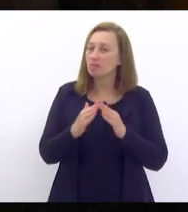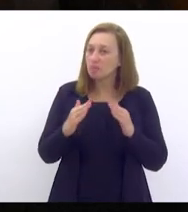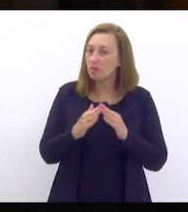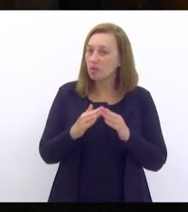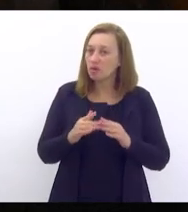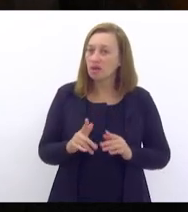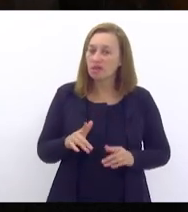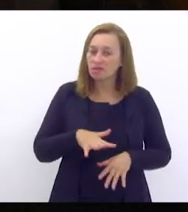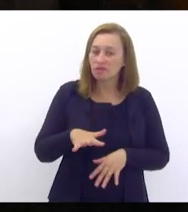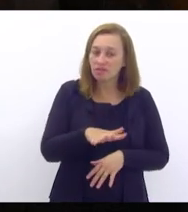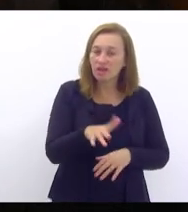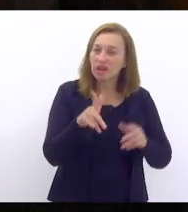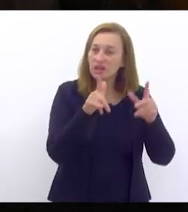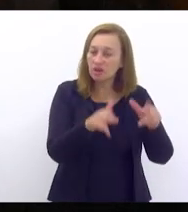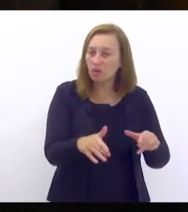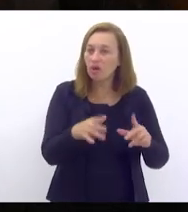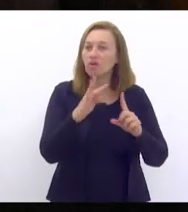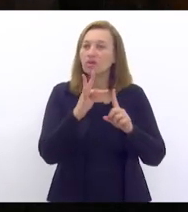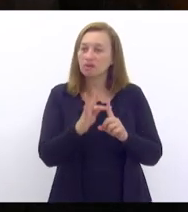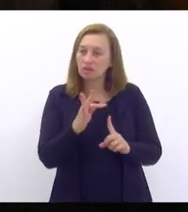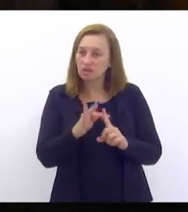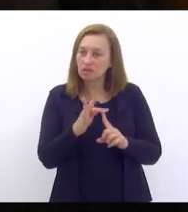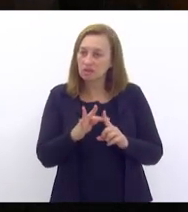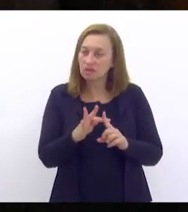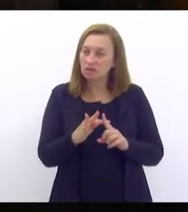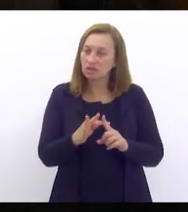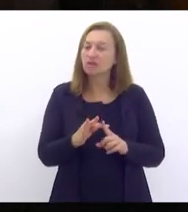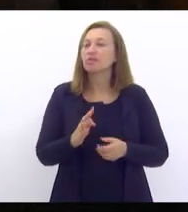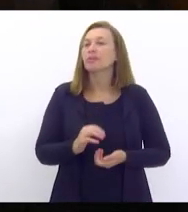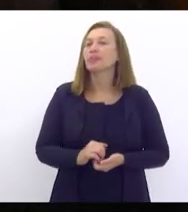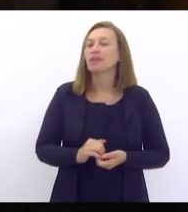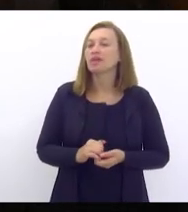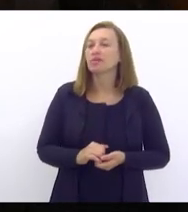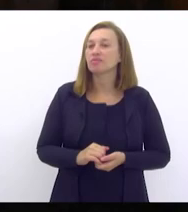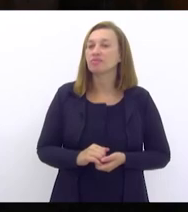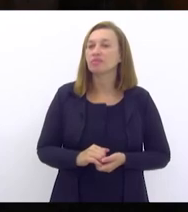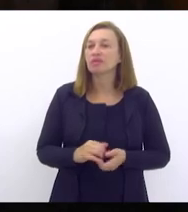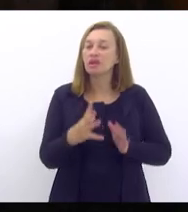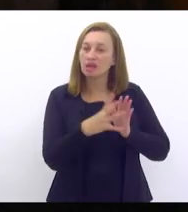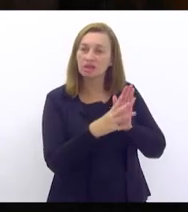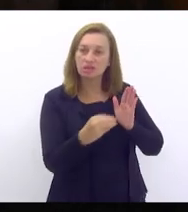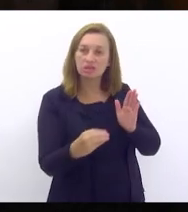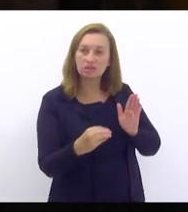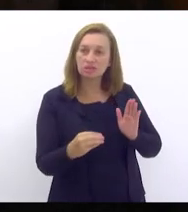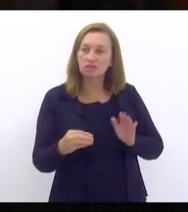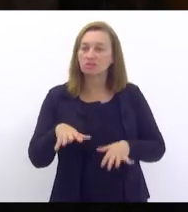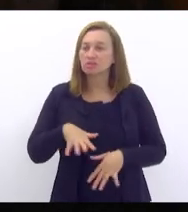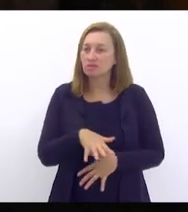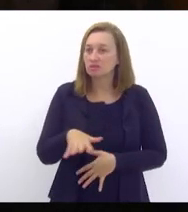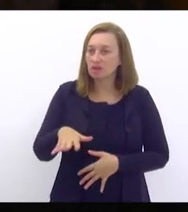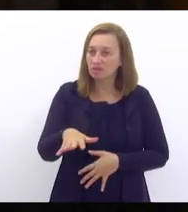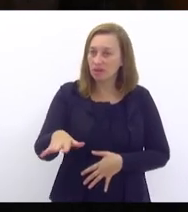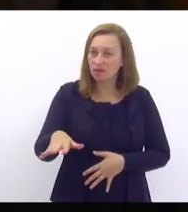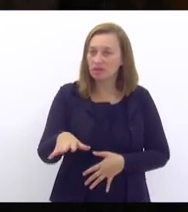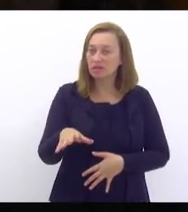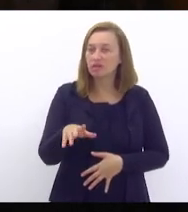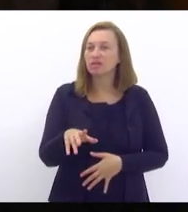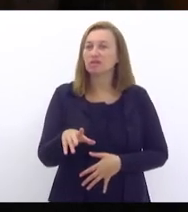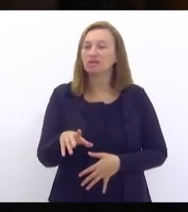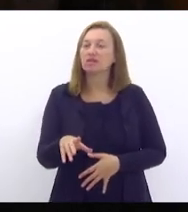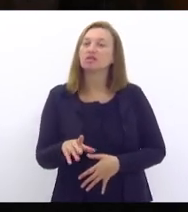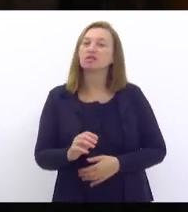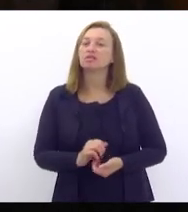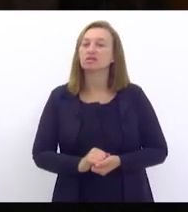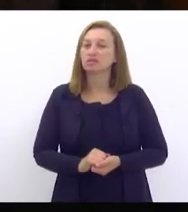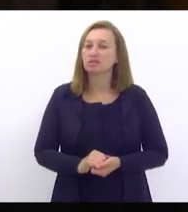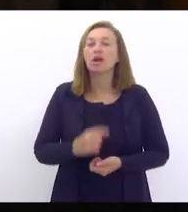que sempre que nasceu e cresceu. E ele é um exemplo para a comunidade, para a molecada lá do pode